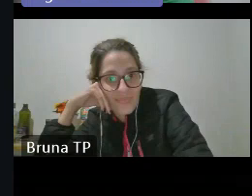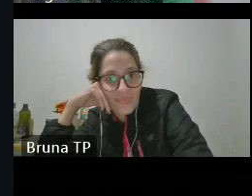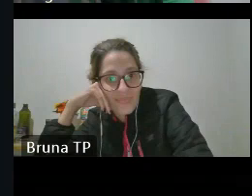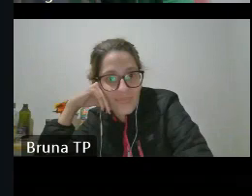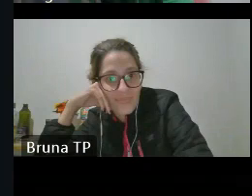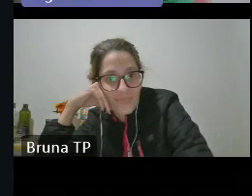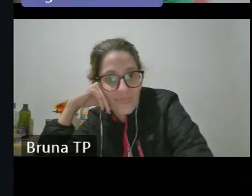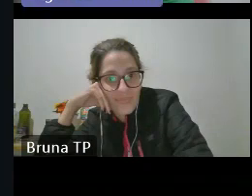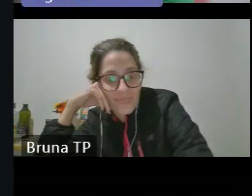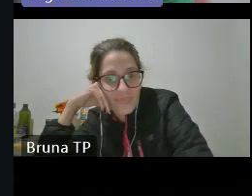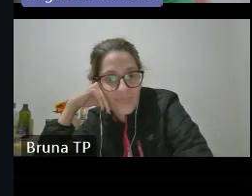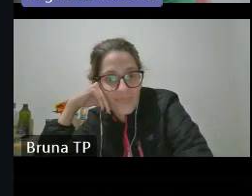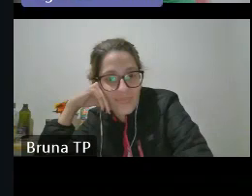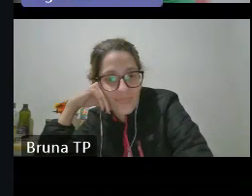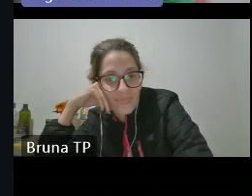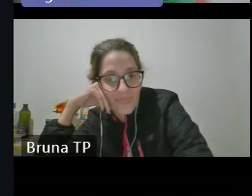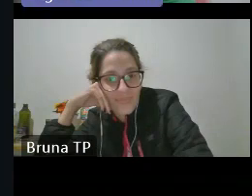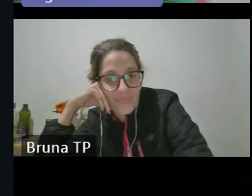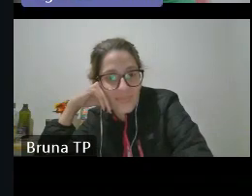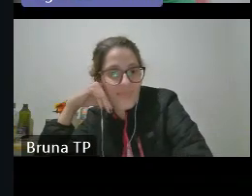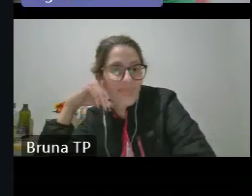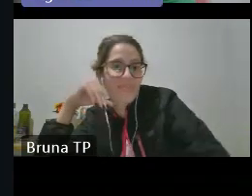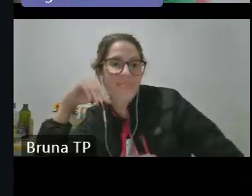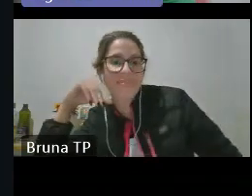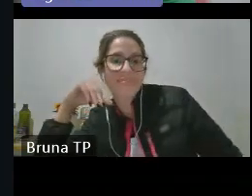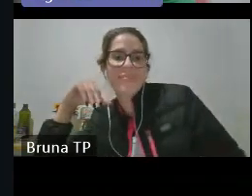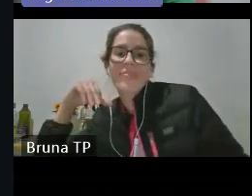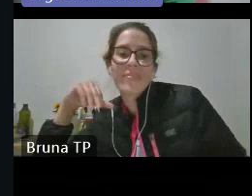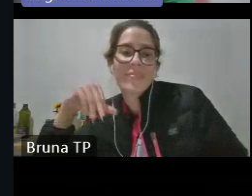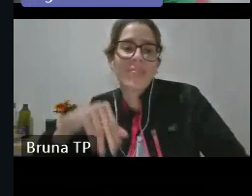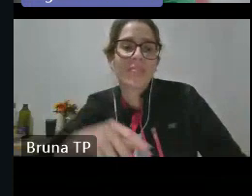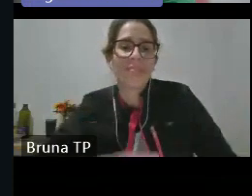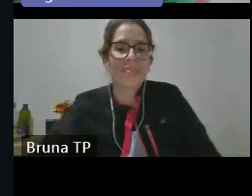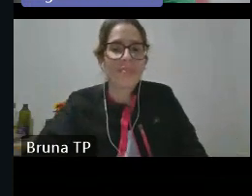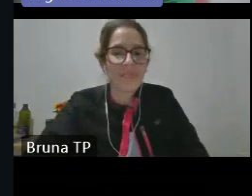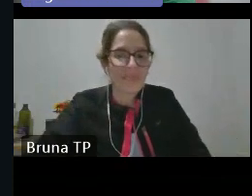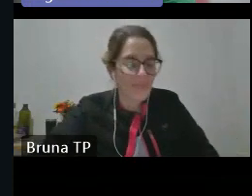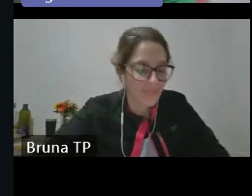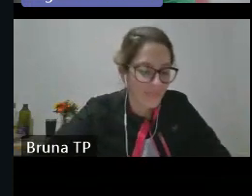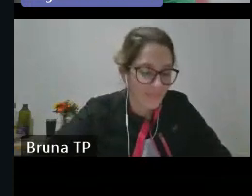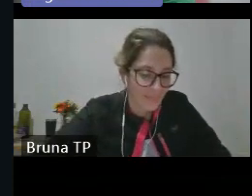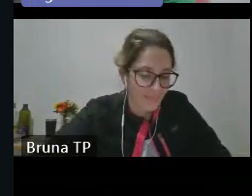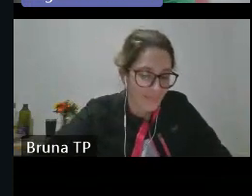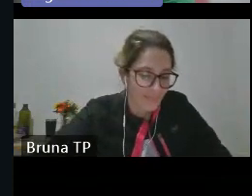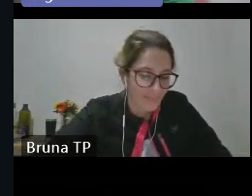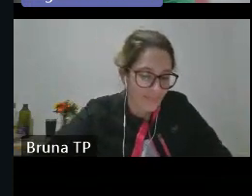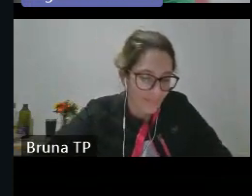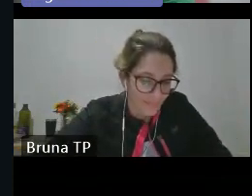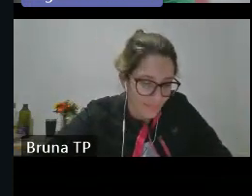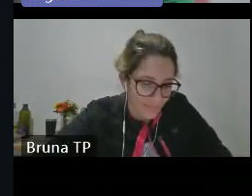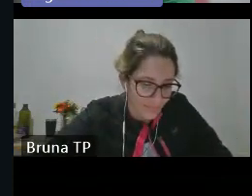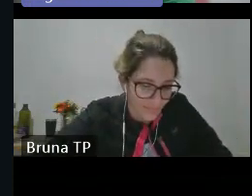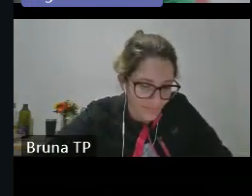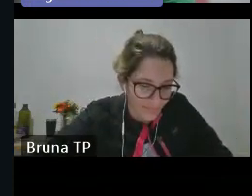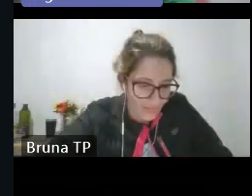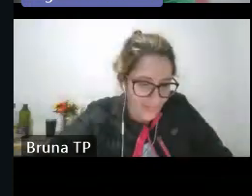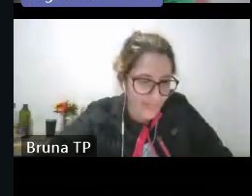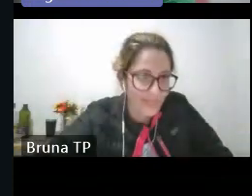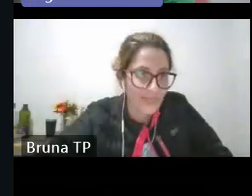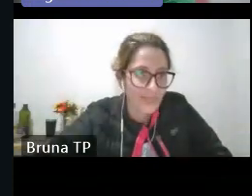aqui, compartilhando um pouquinho e batendo um papo com vocês. Eu deixei um QR Code aqui do site da nossa